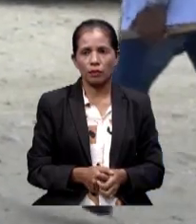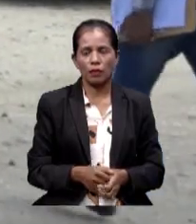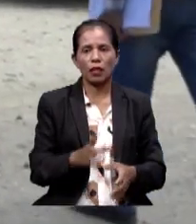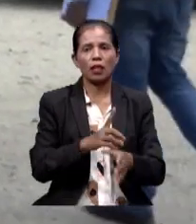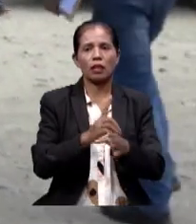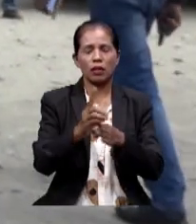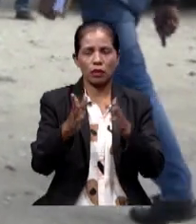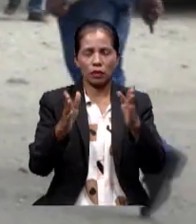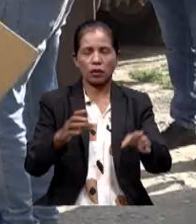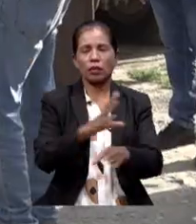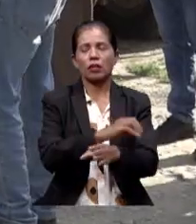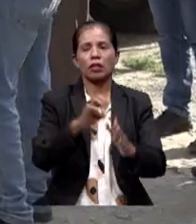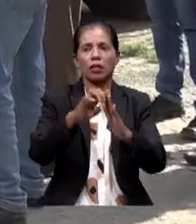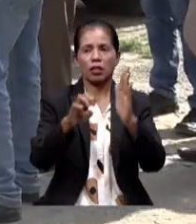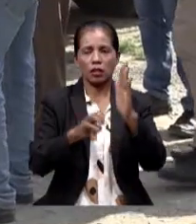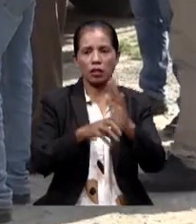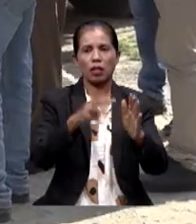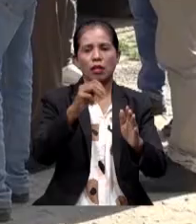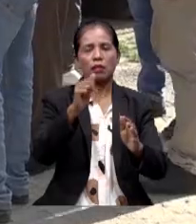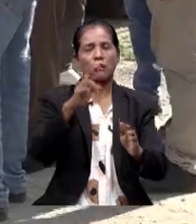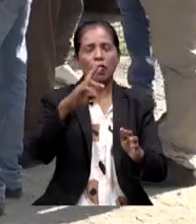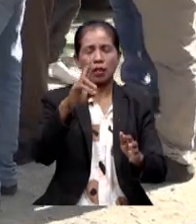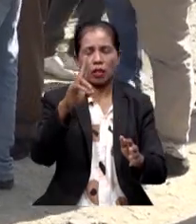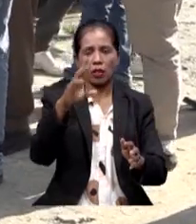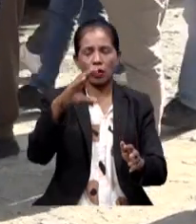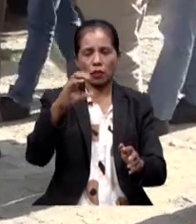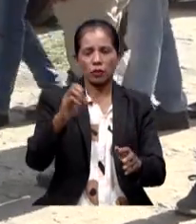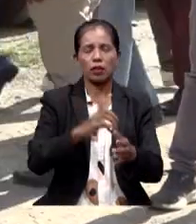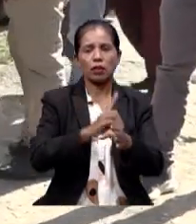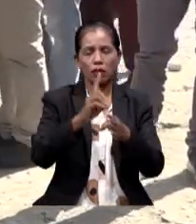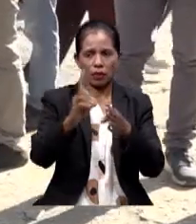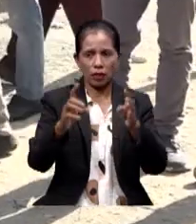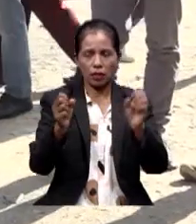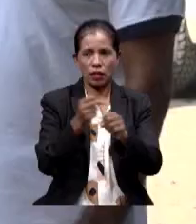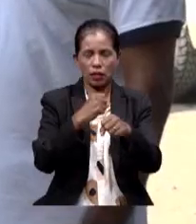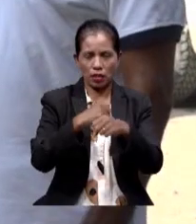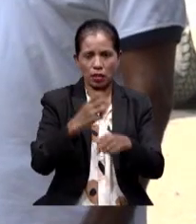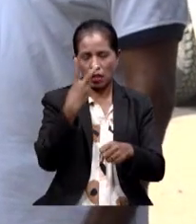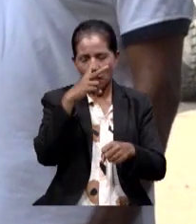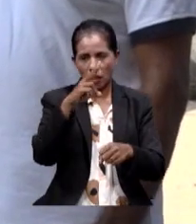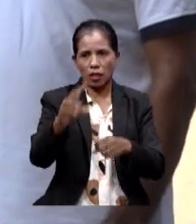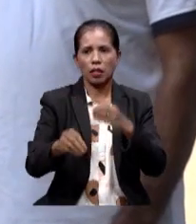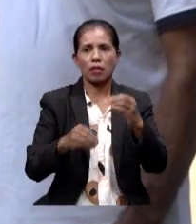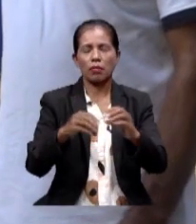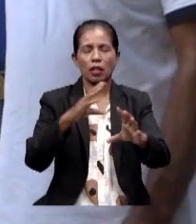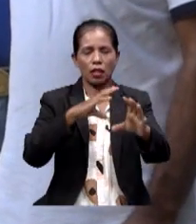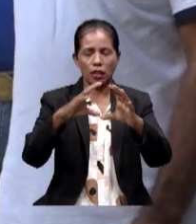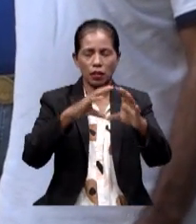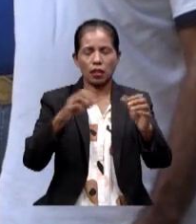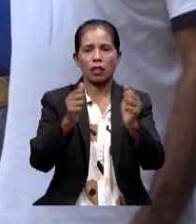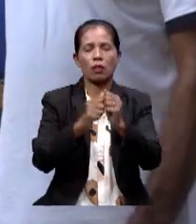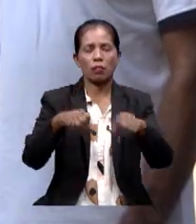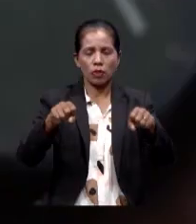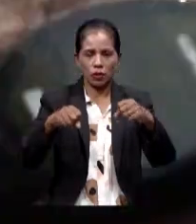Diretor de Inspeção Geral Estado, Marco Sarmento Ratete. Cada semana, a equipa conjunta se rala inspeção surpresa, bacareta no motor Estado